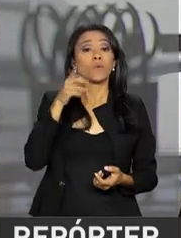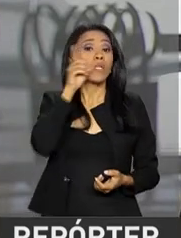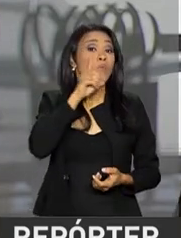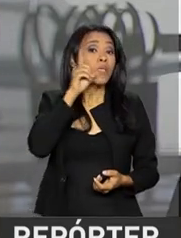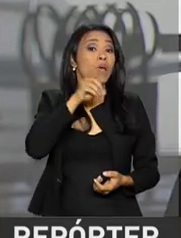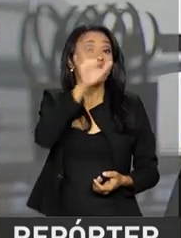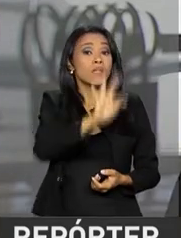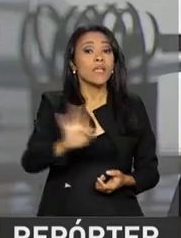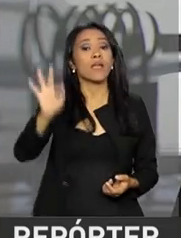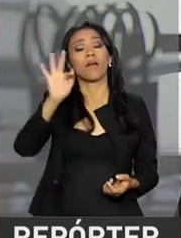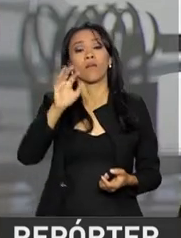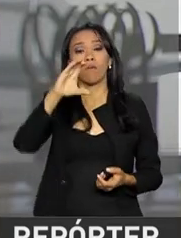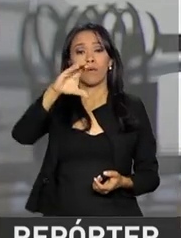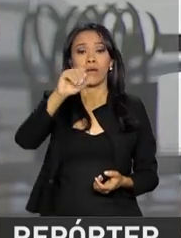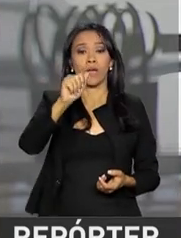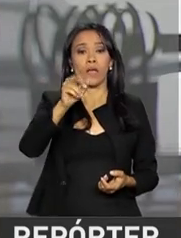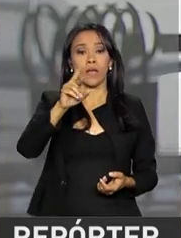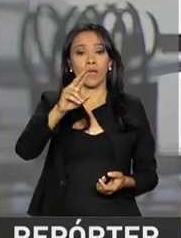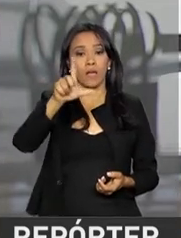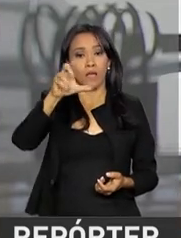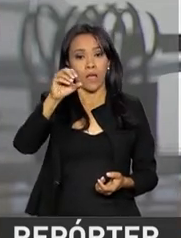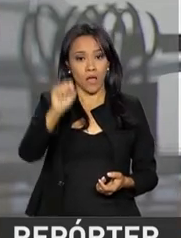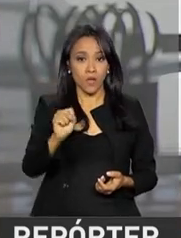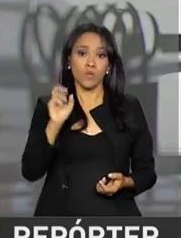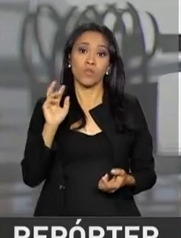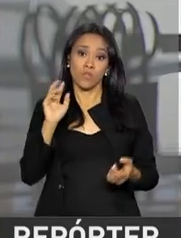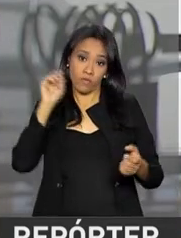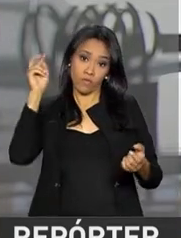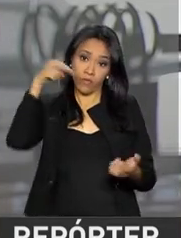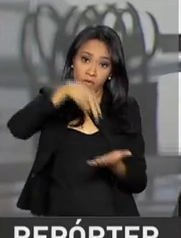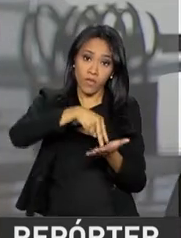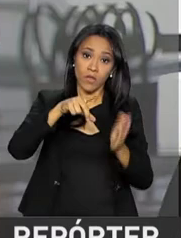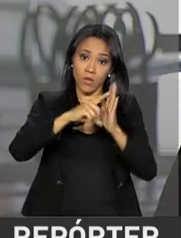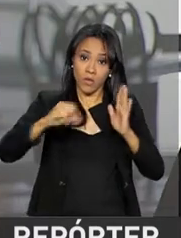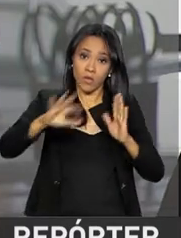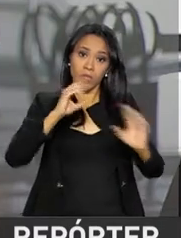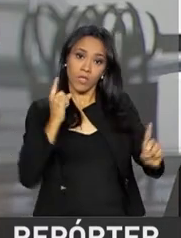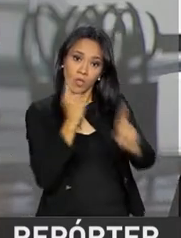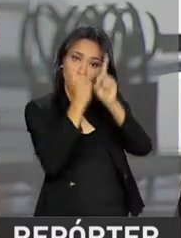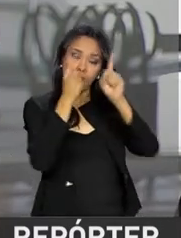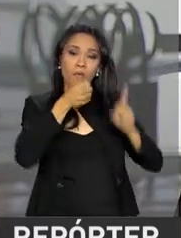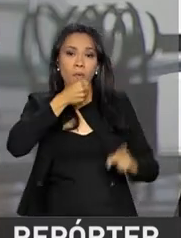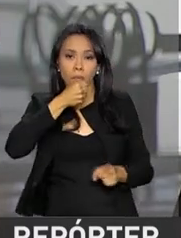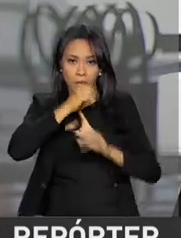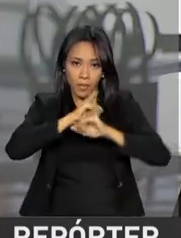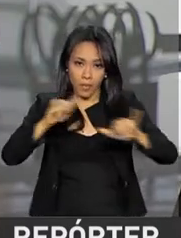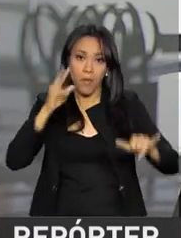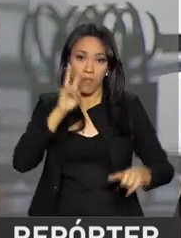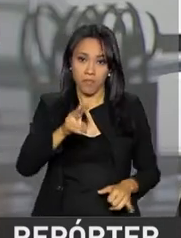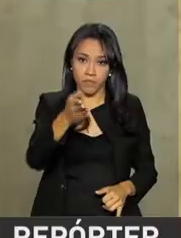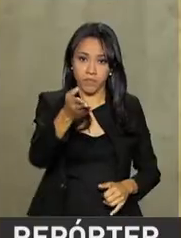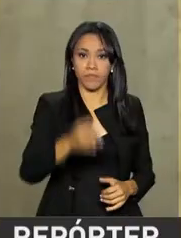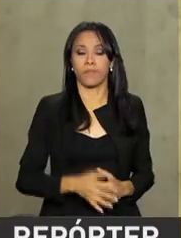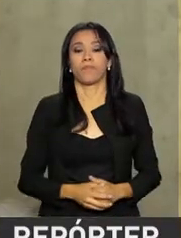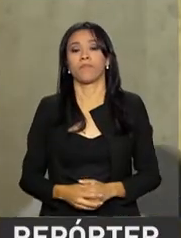encontrou com o presidente michel temer aqui no palácio do planalto e comentou o assunto com os jornalistas vamos ouvi-lo